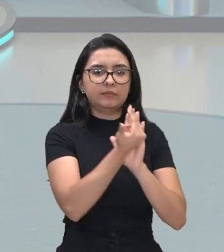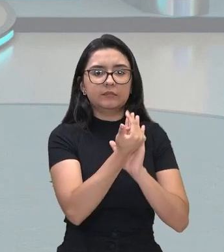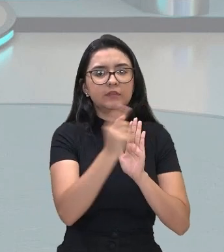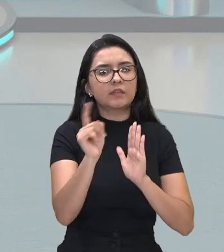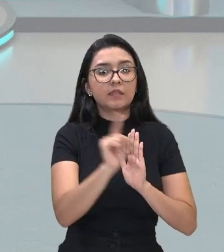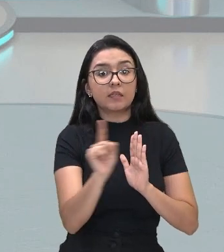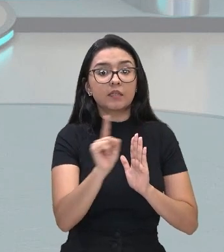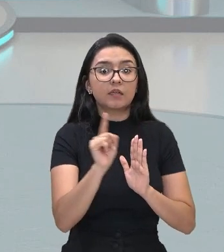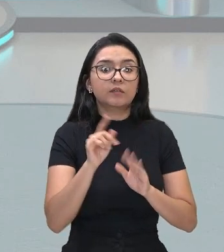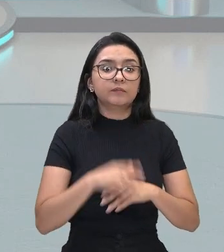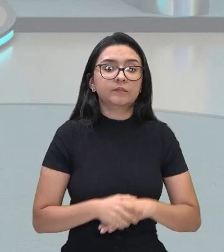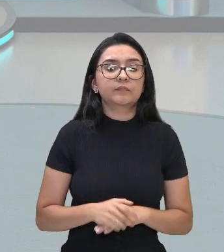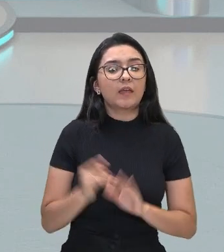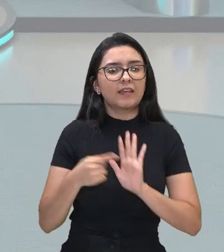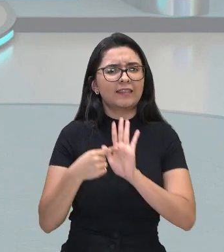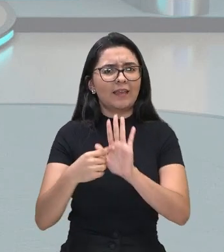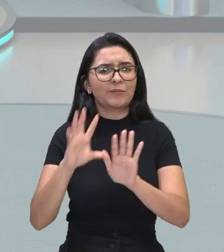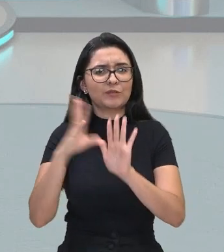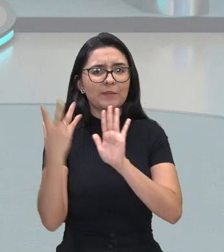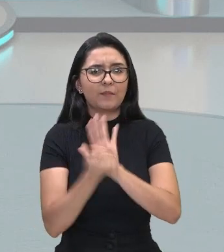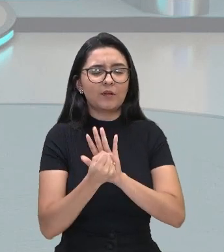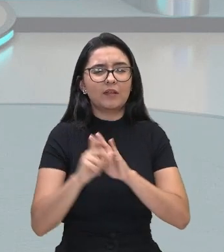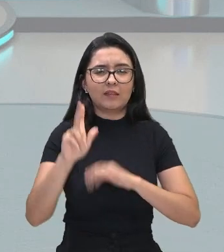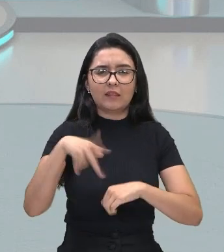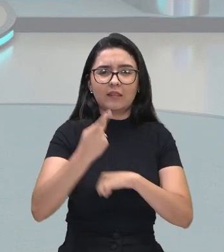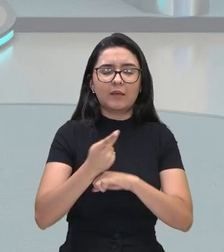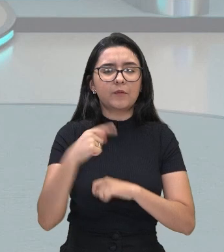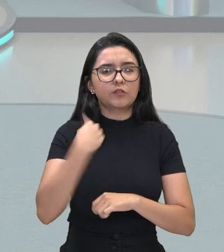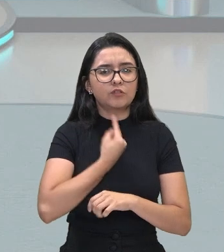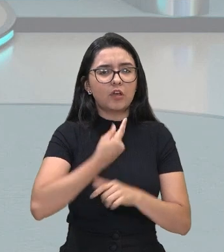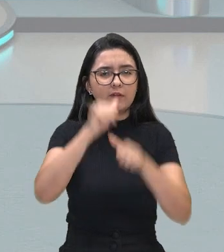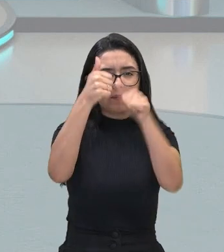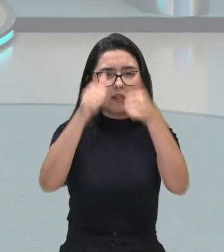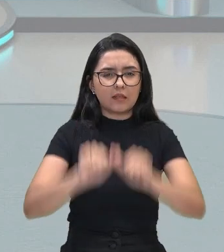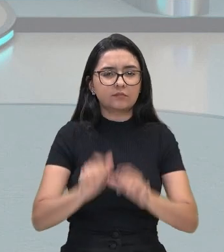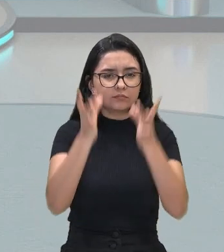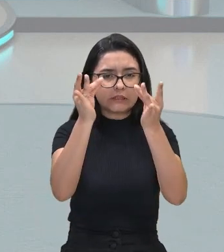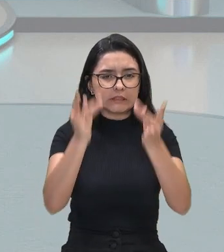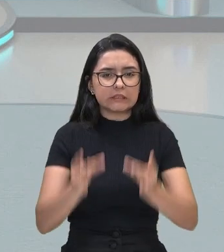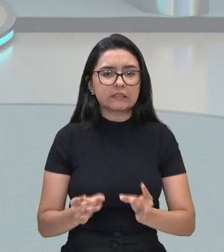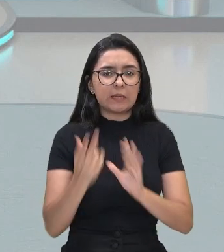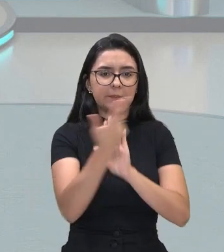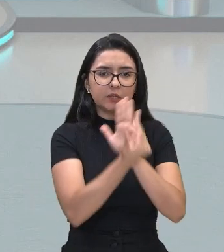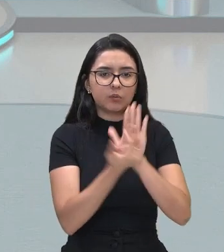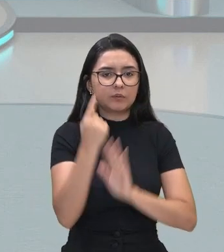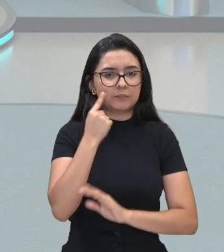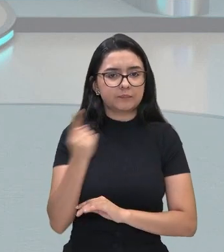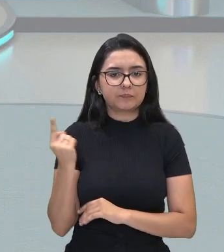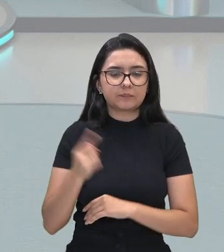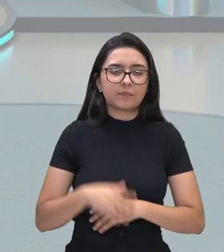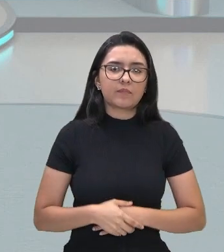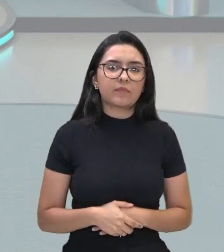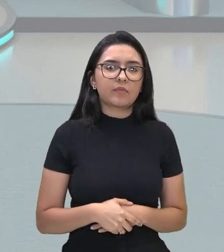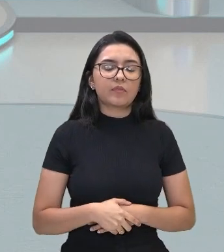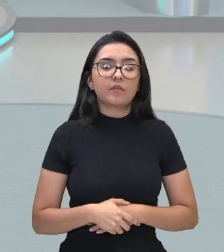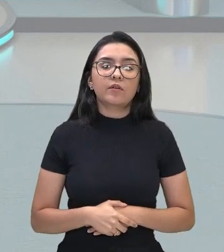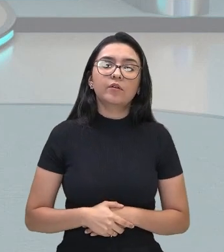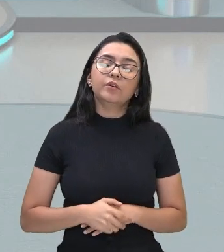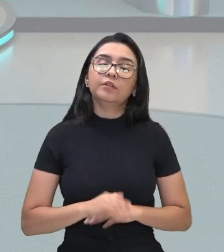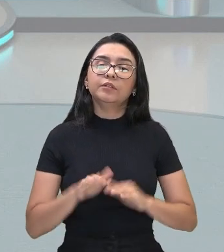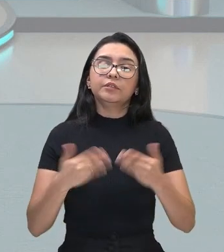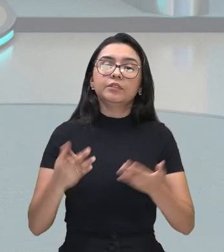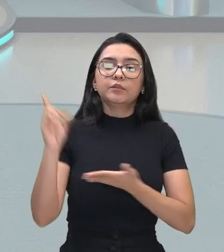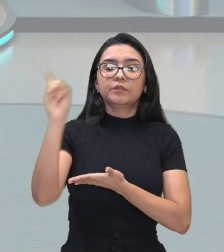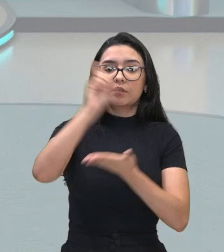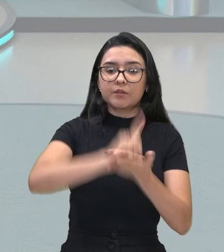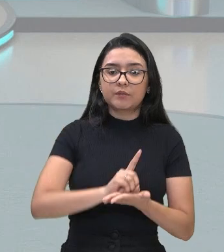há muito simbolismo que depois a gente vai analisar essa pintura com detalhes. Bem, o